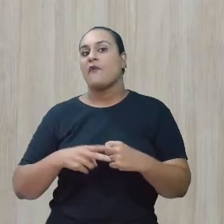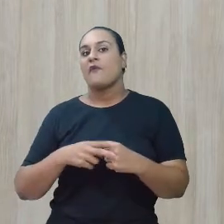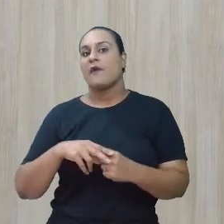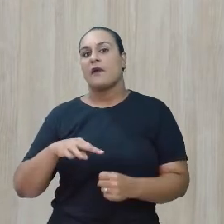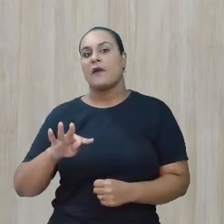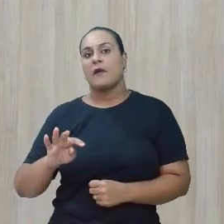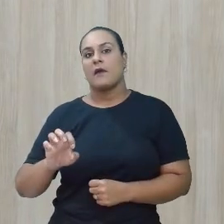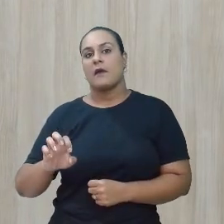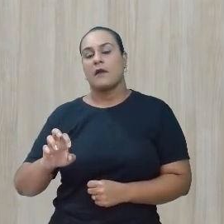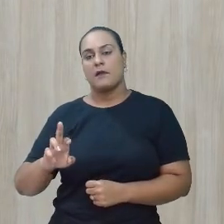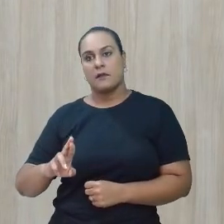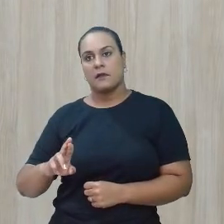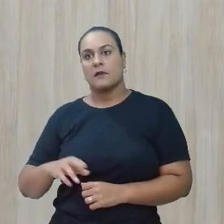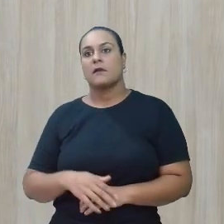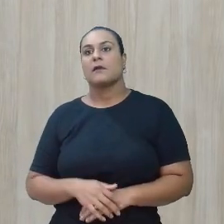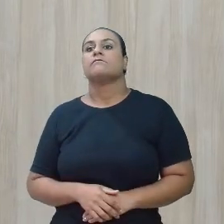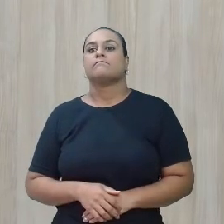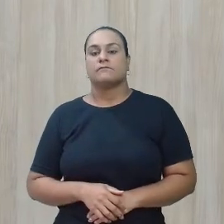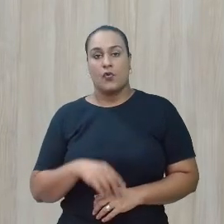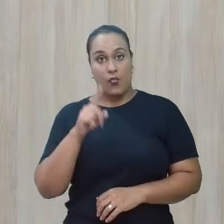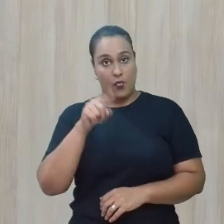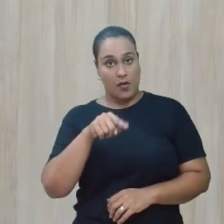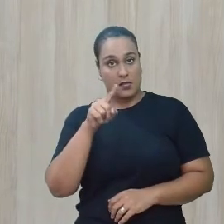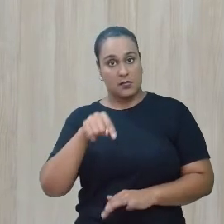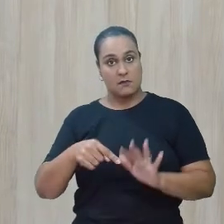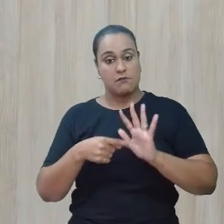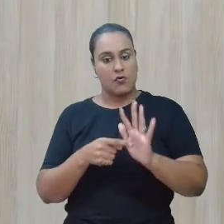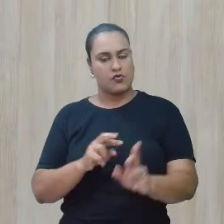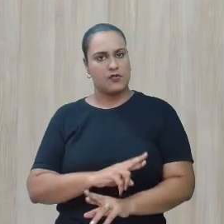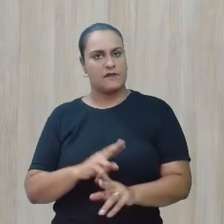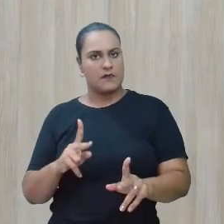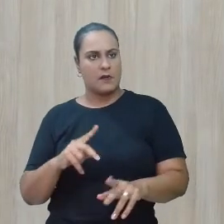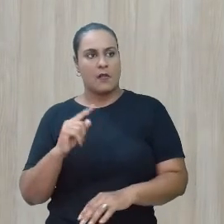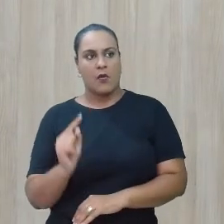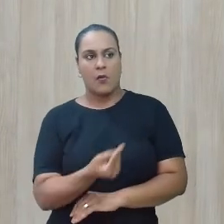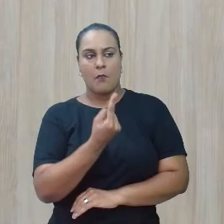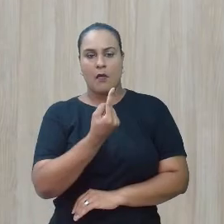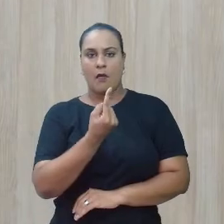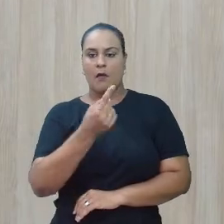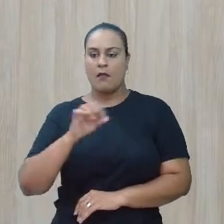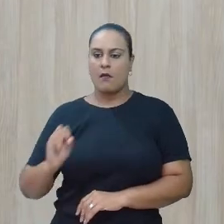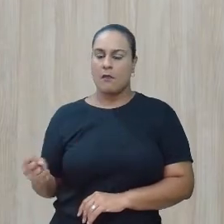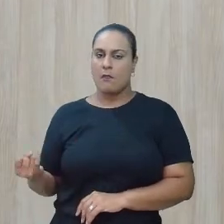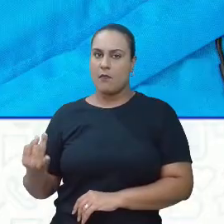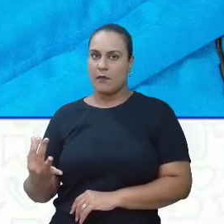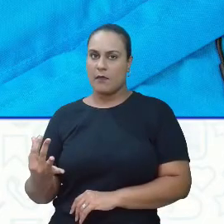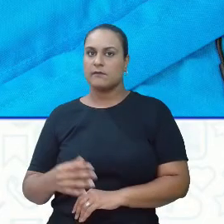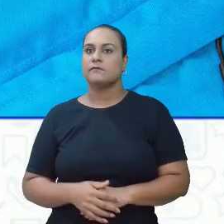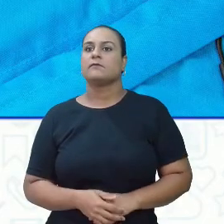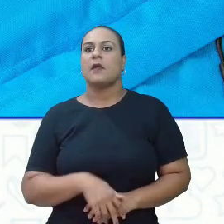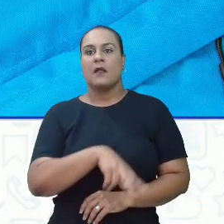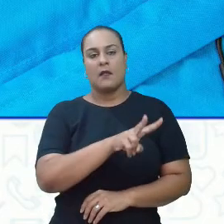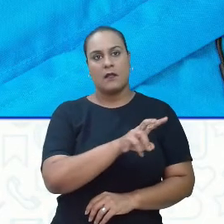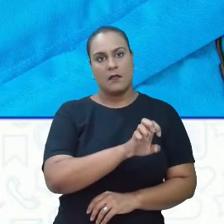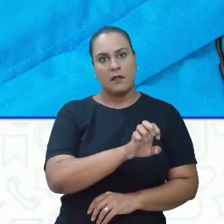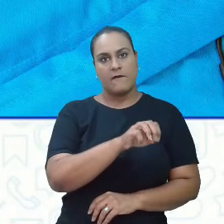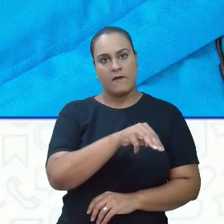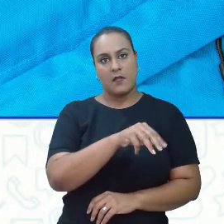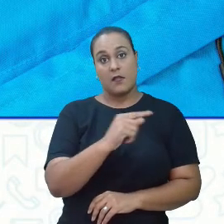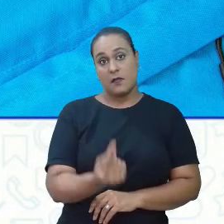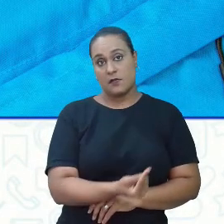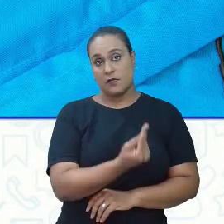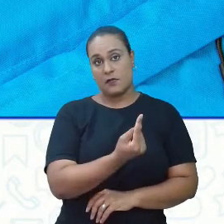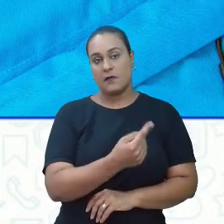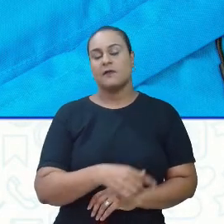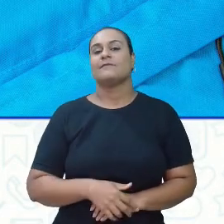mesmo acontece com o verbo vir. O acento gráfico marcará a diferença entre singular e plural. Ela vem à escola de